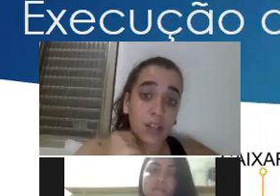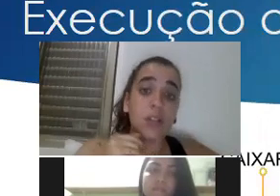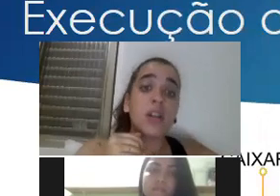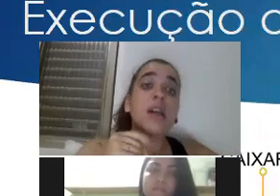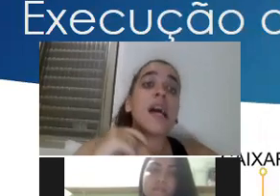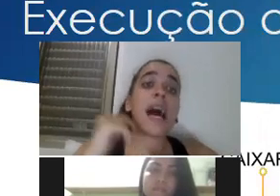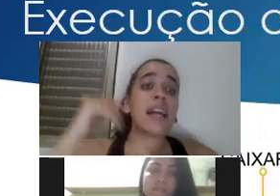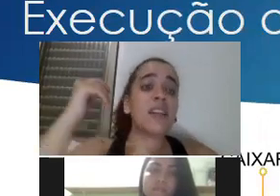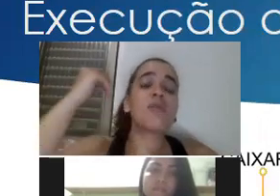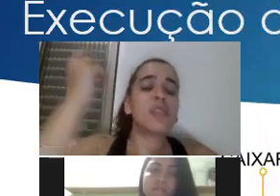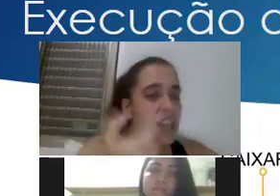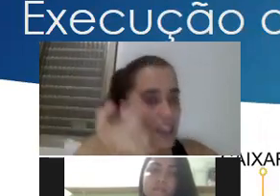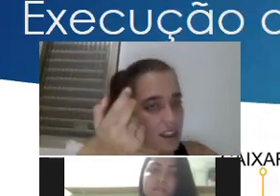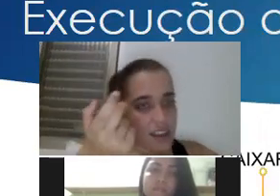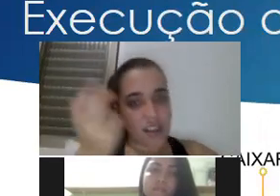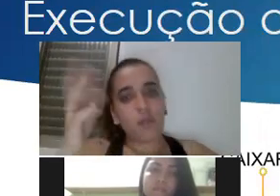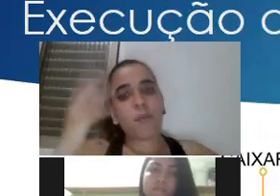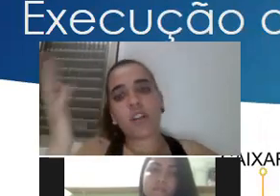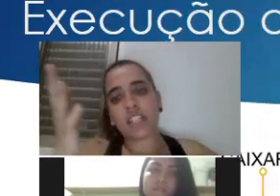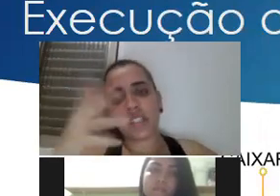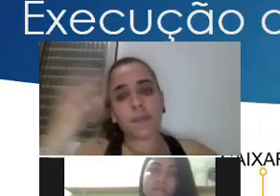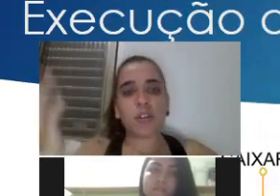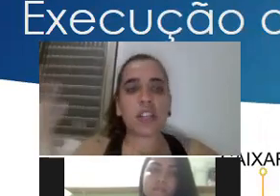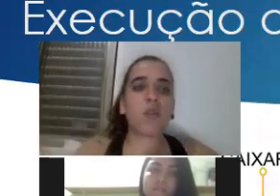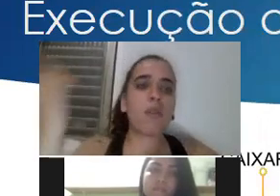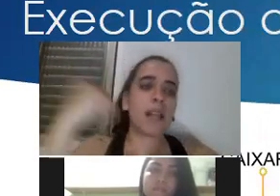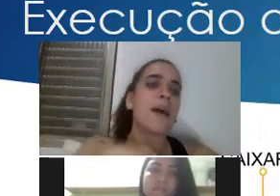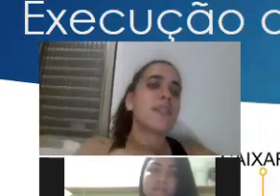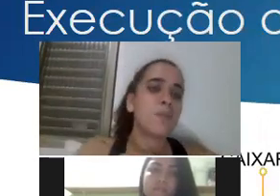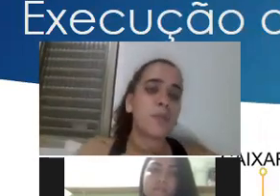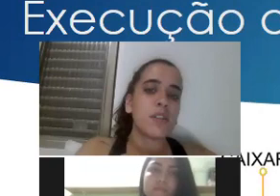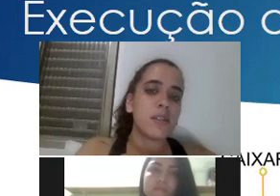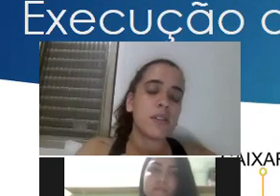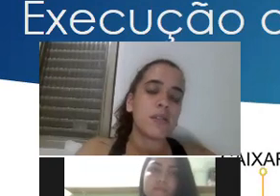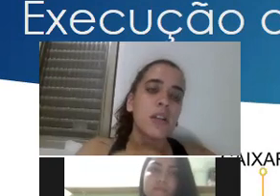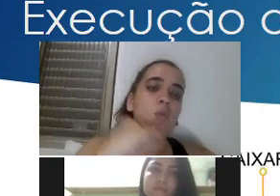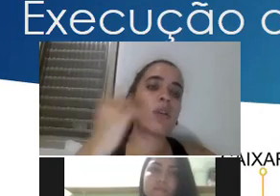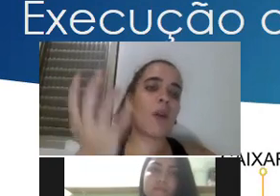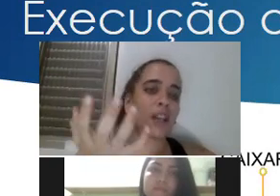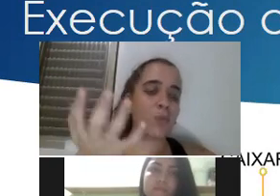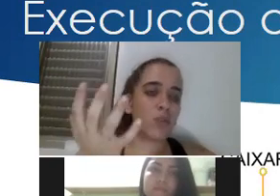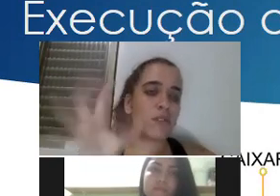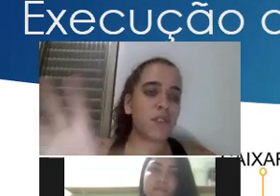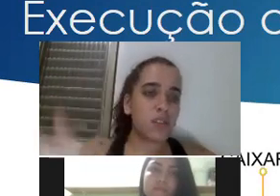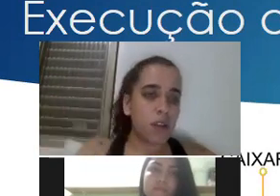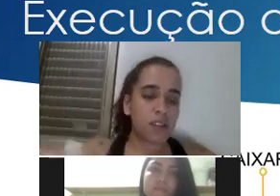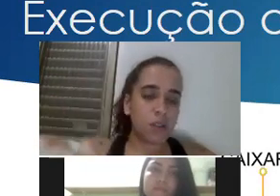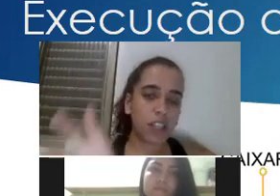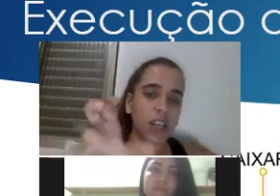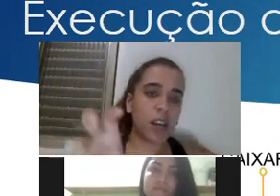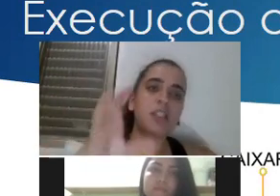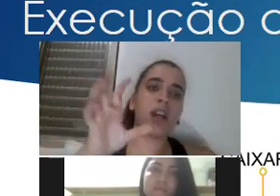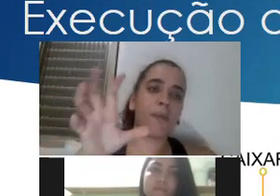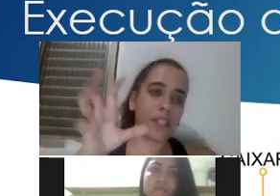por baixo. A não ser que um projetista projetou com ela passando por cima. O que eu acho muito difícil no caso